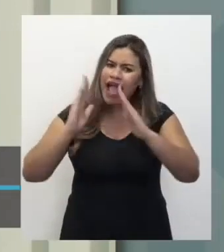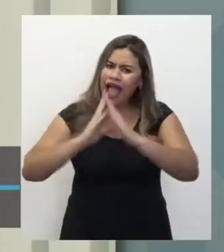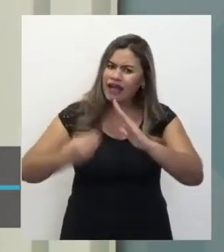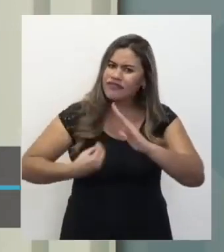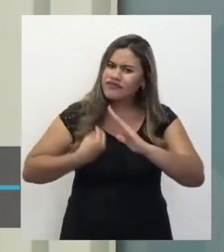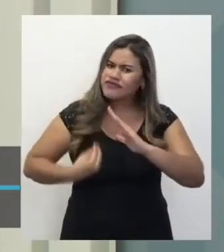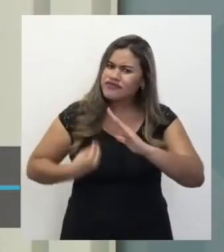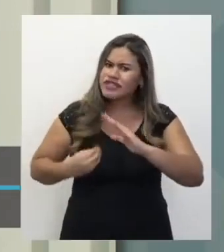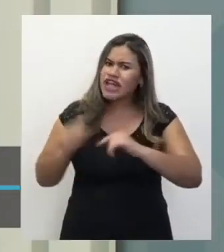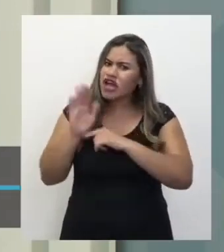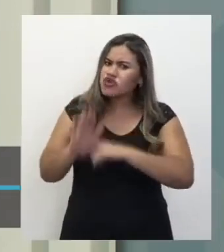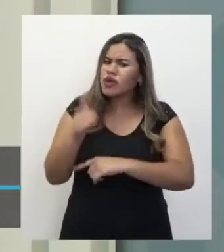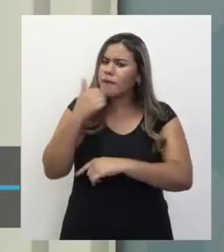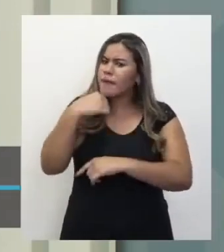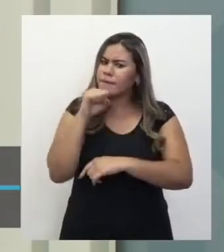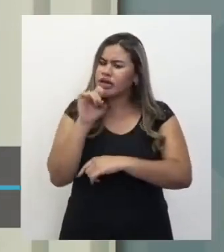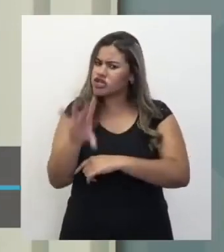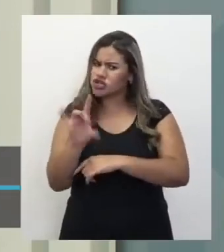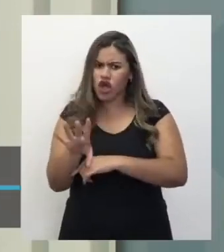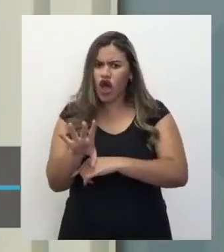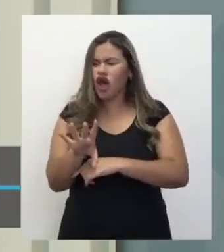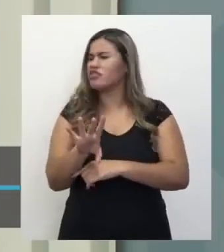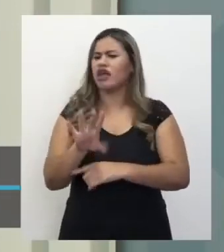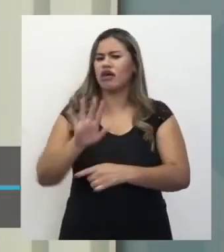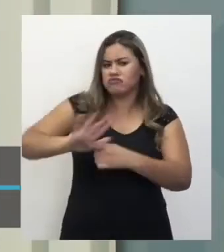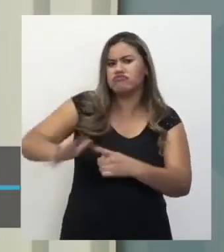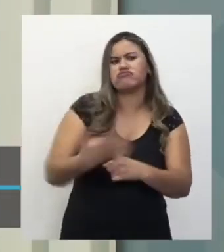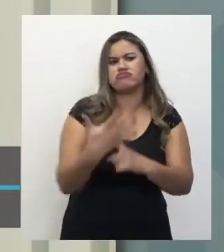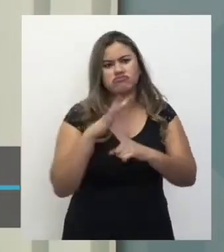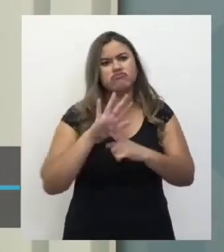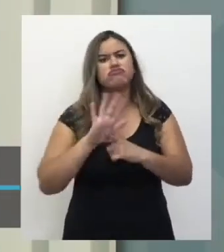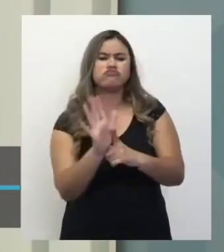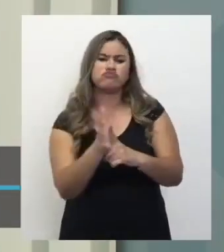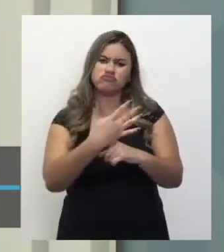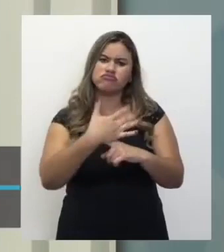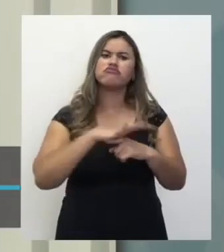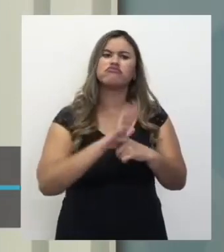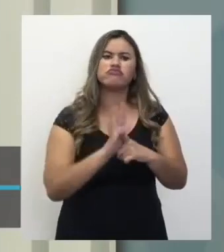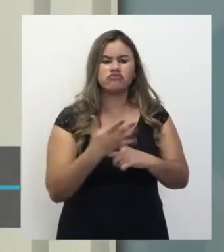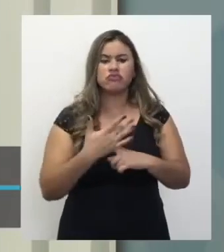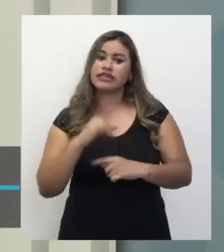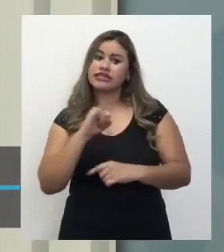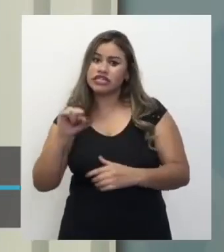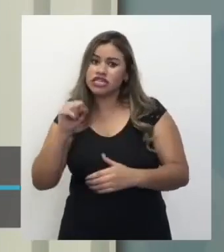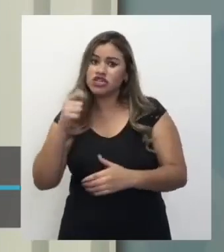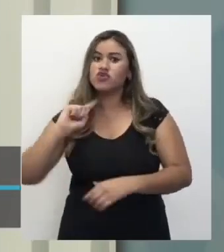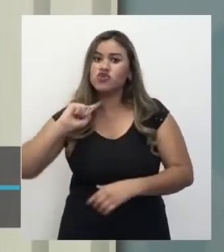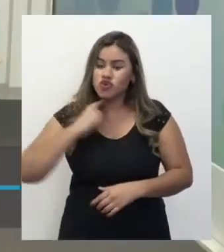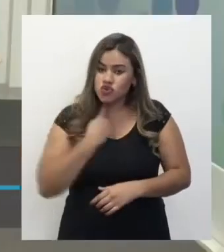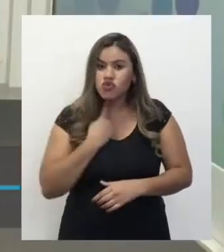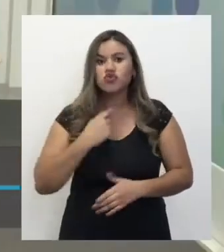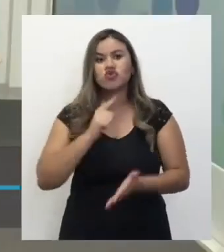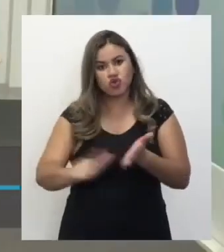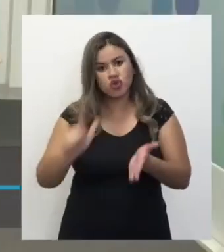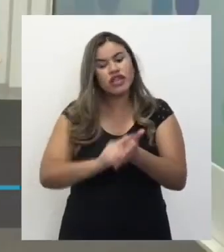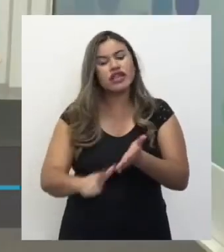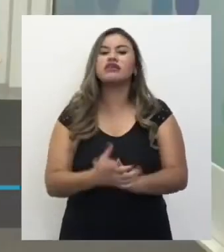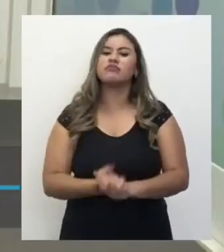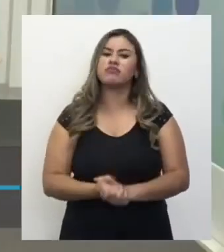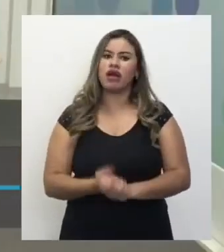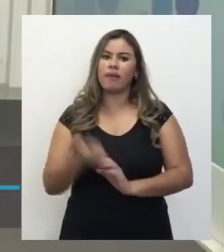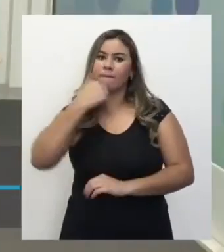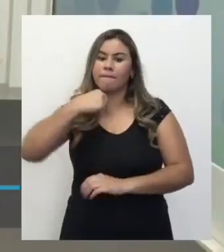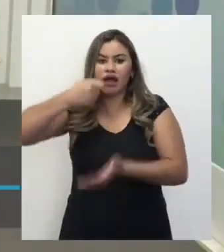apenas a sua mãe, você está se ajudando. Todos devem se ajudar. Se você sujou, você limpa, né? Como se fosse obrigação da mãe, Da né?